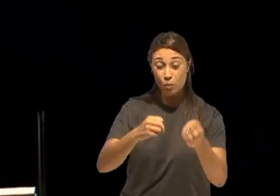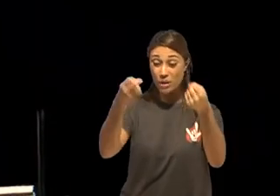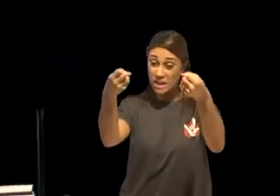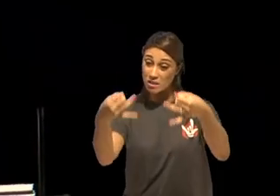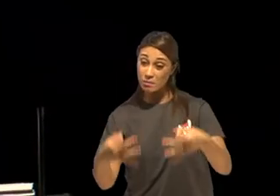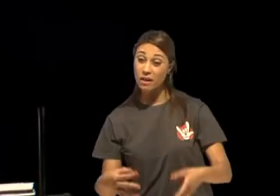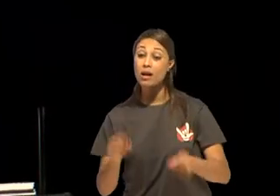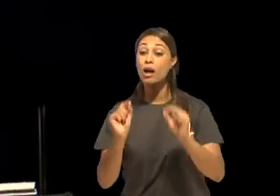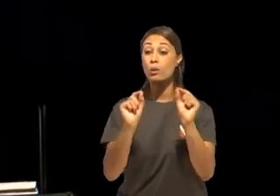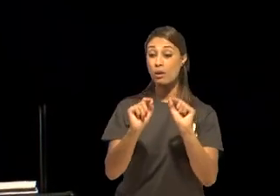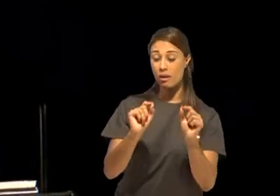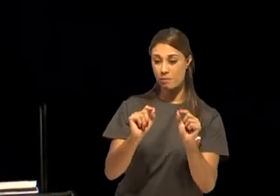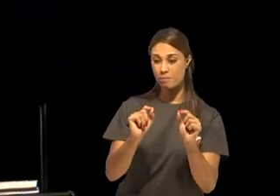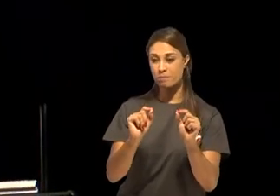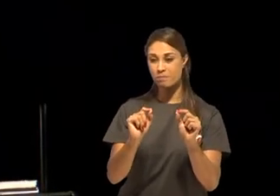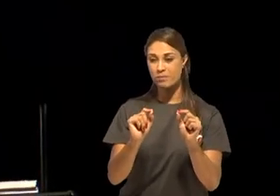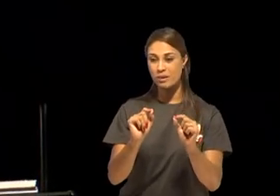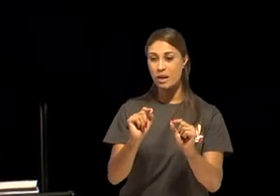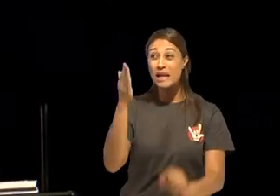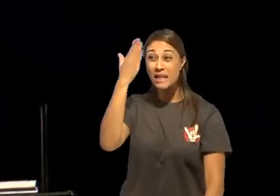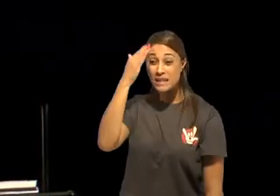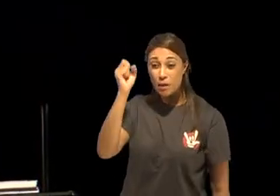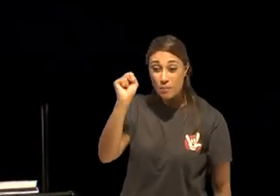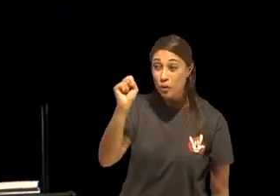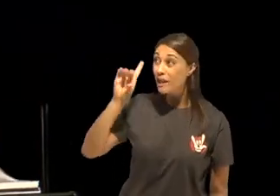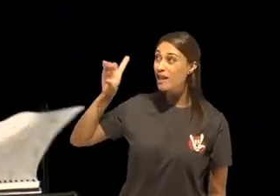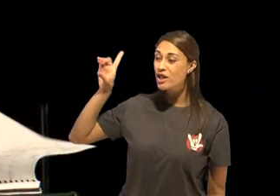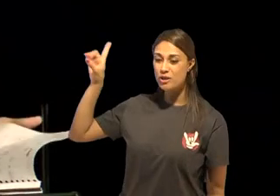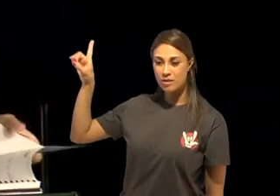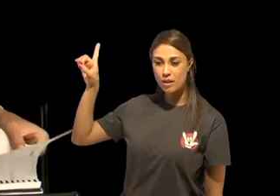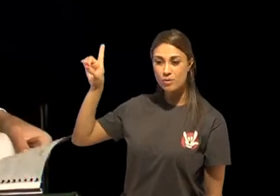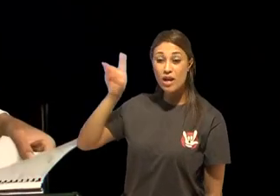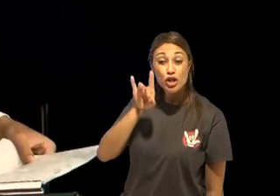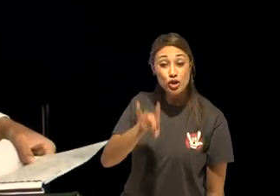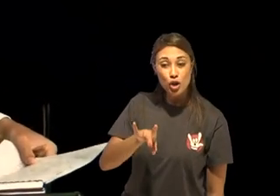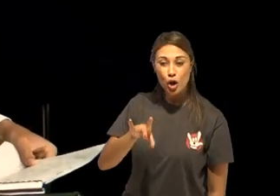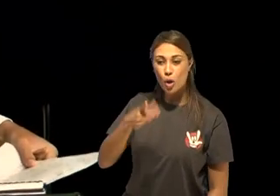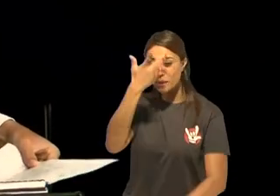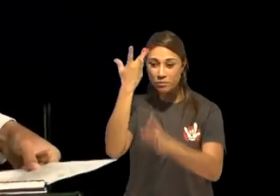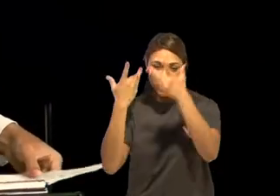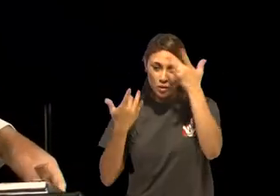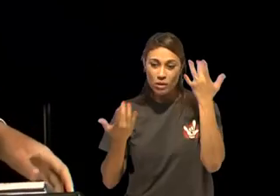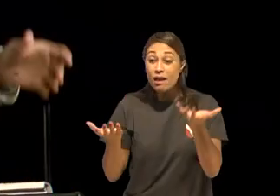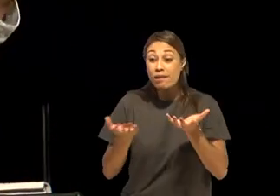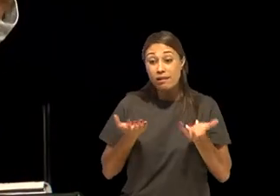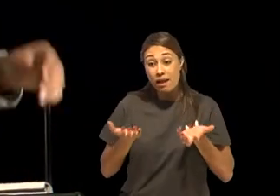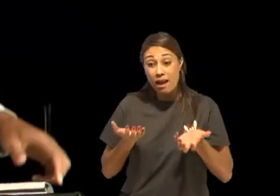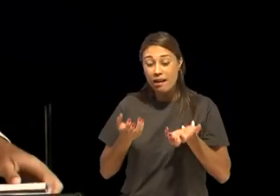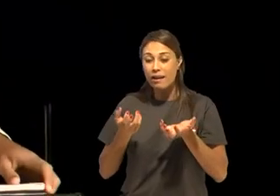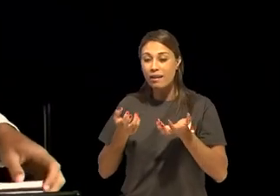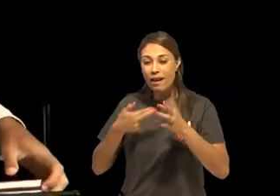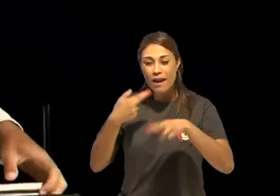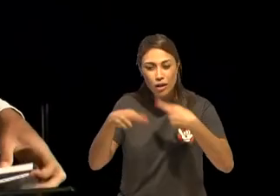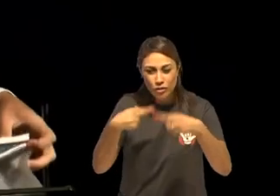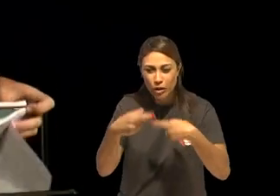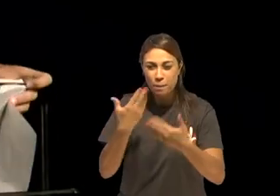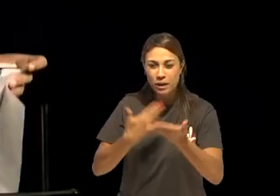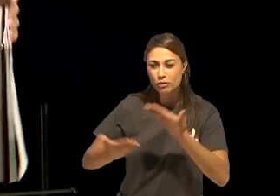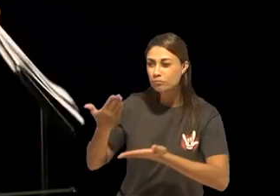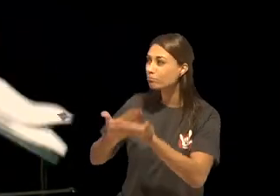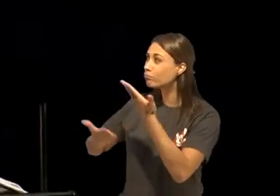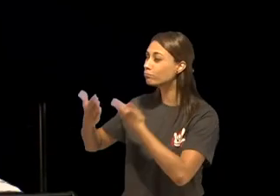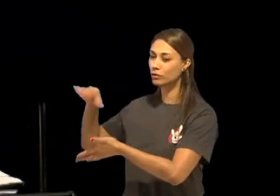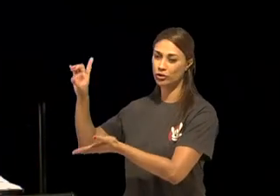íntimos. É só para aqueles que têm intimidade. Por isso eu quero falar com você sobre você